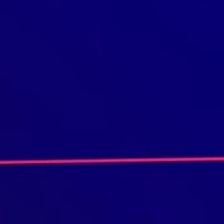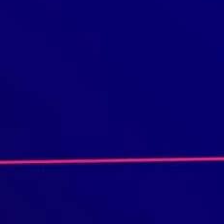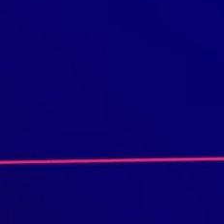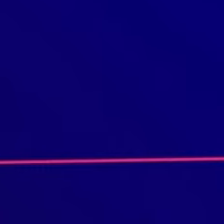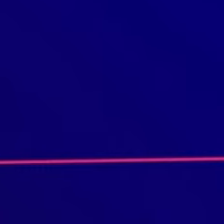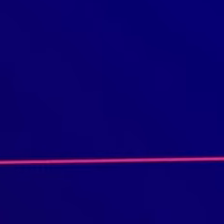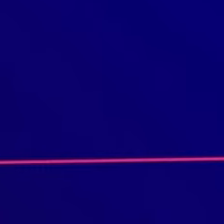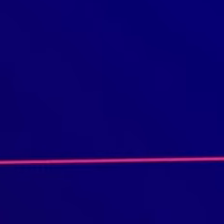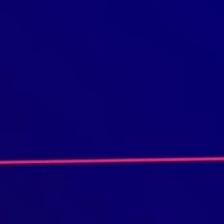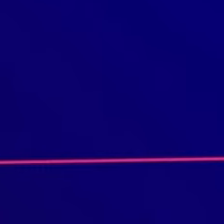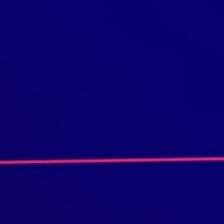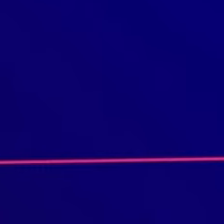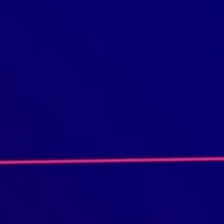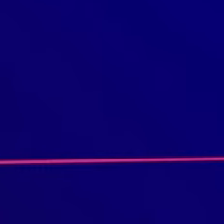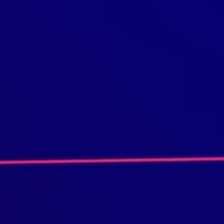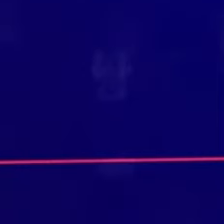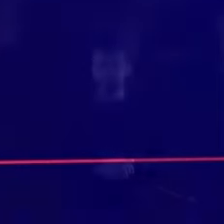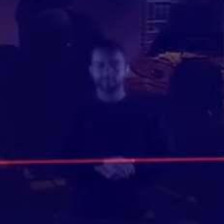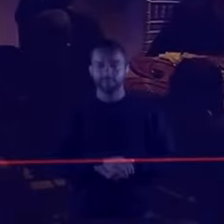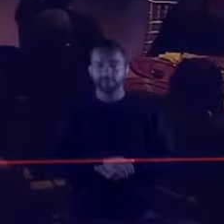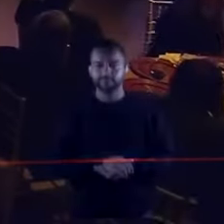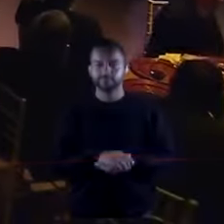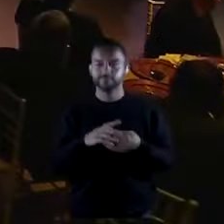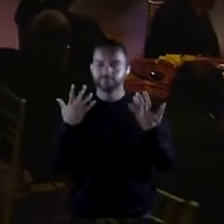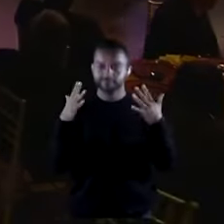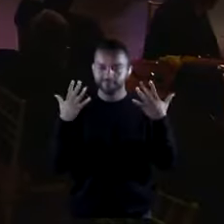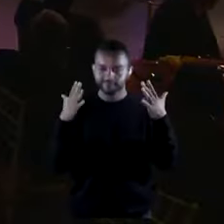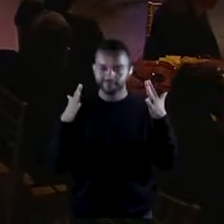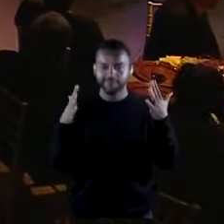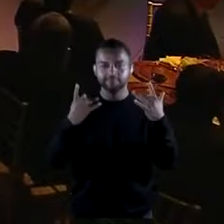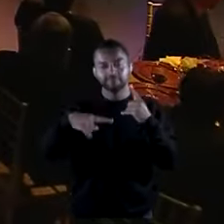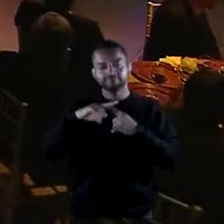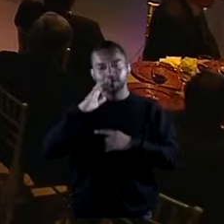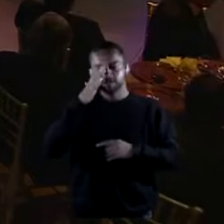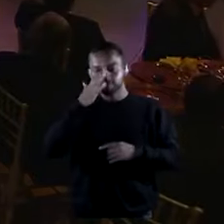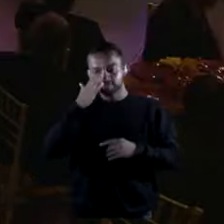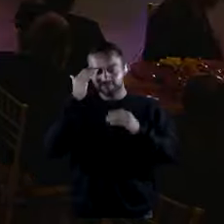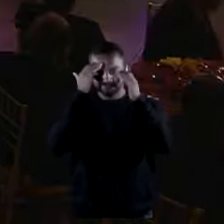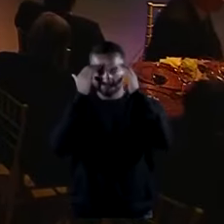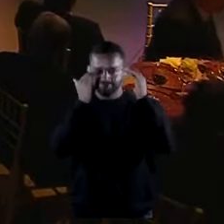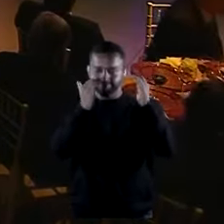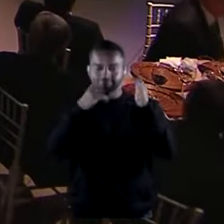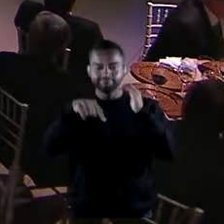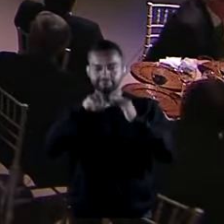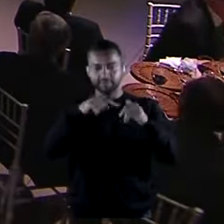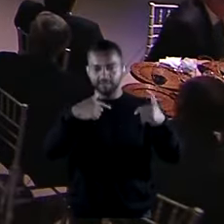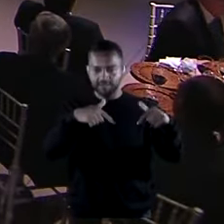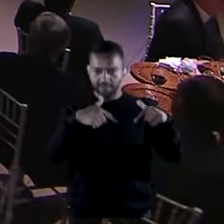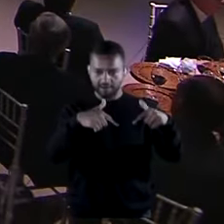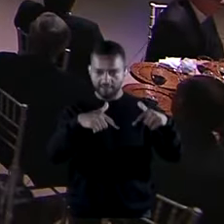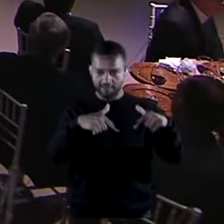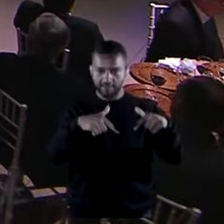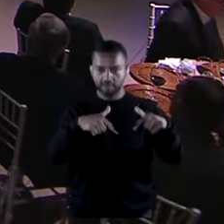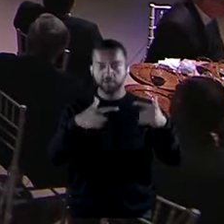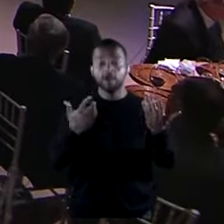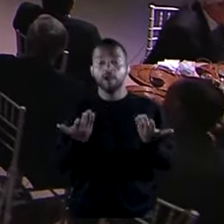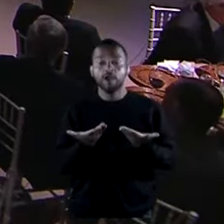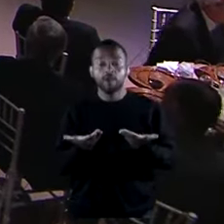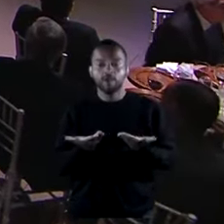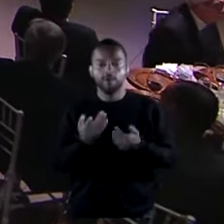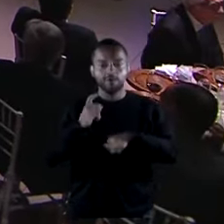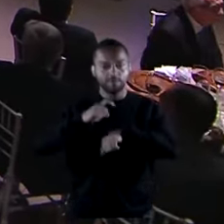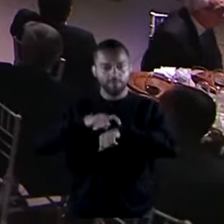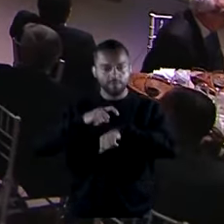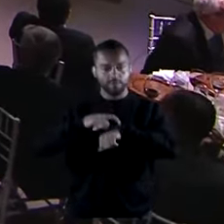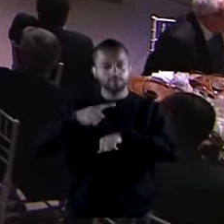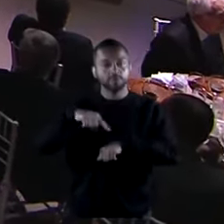os nossos aplausos, as nossas palmas e toda a admiração e respeito pelo trabalho de vocês. E agora chegou a hora da